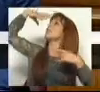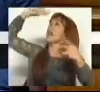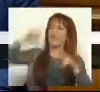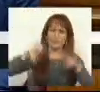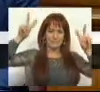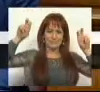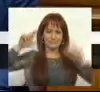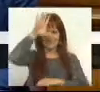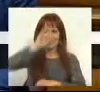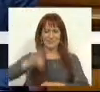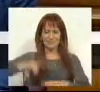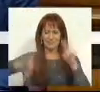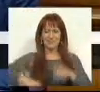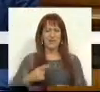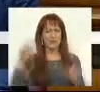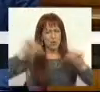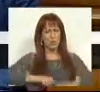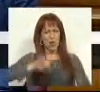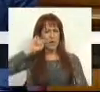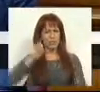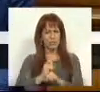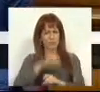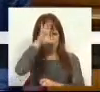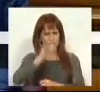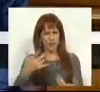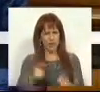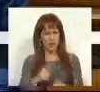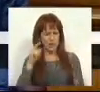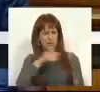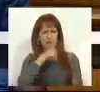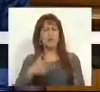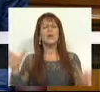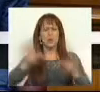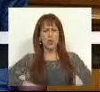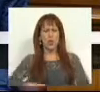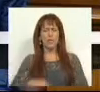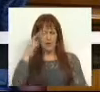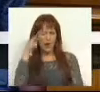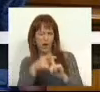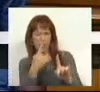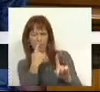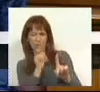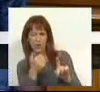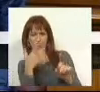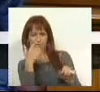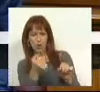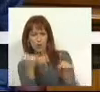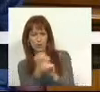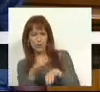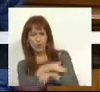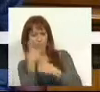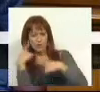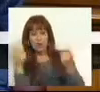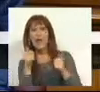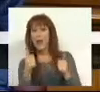o pior é que o Governo insiste nos sacrifícios e prepara-se agora para atacar de novo o seu alvo preferido, os funcionários públicos.